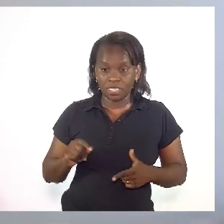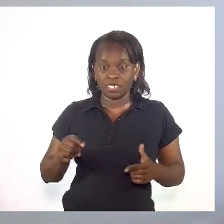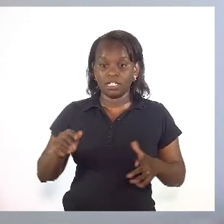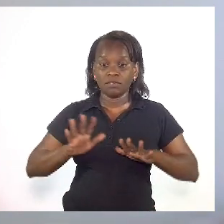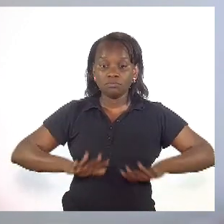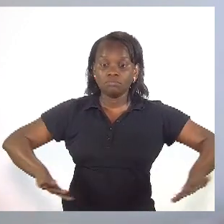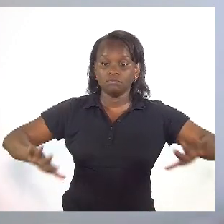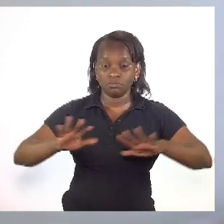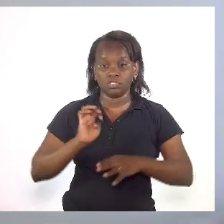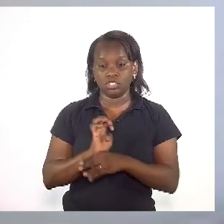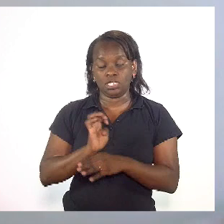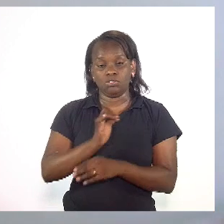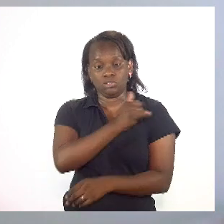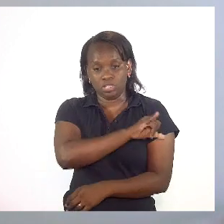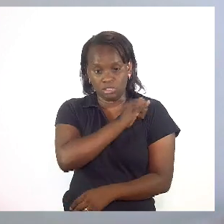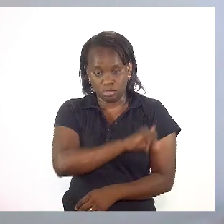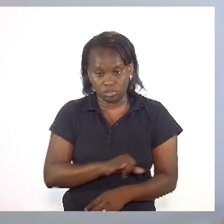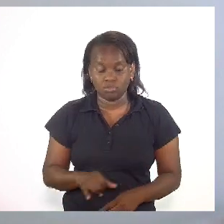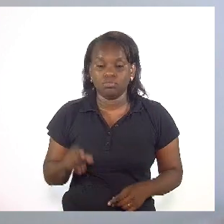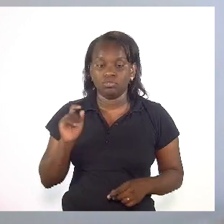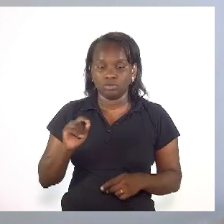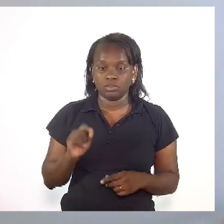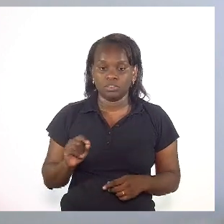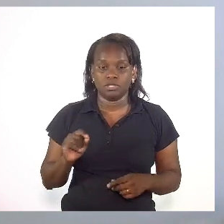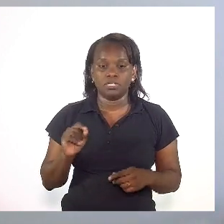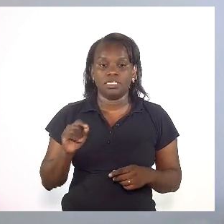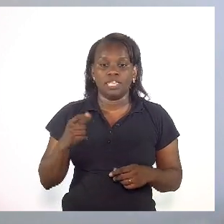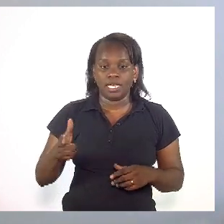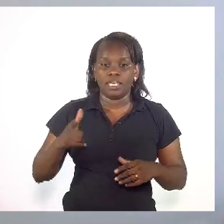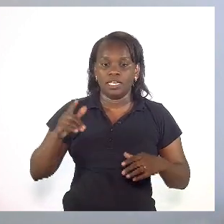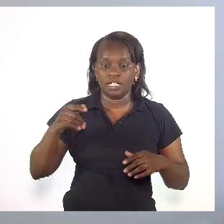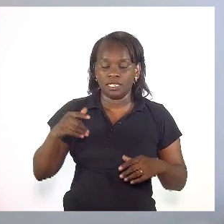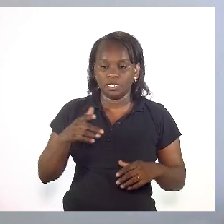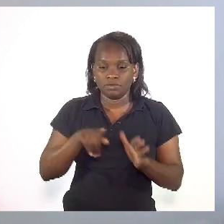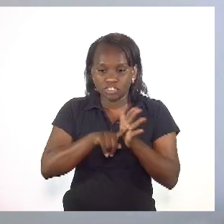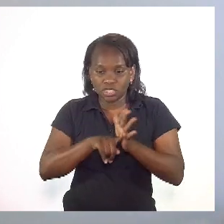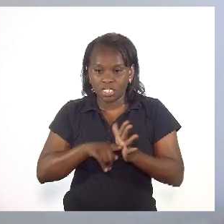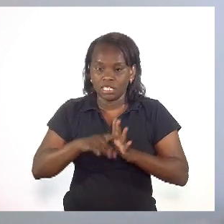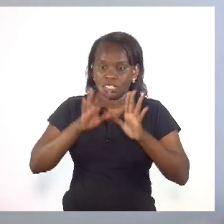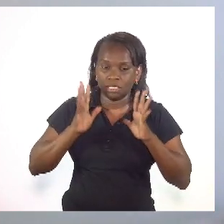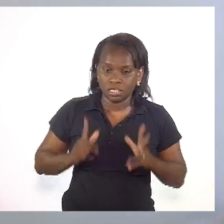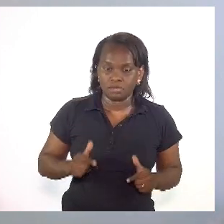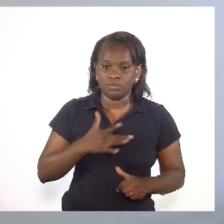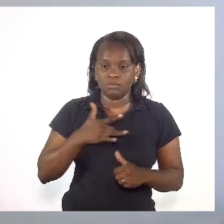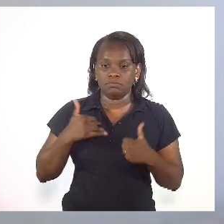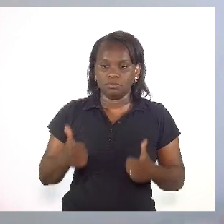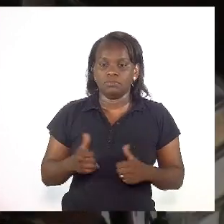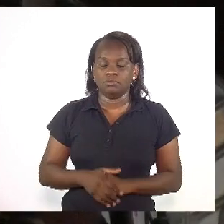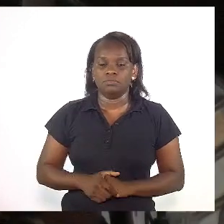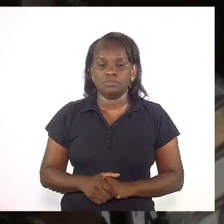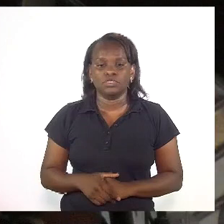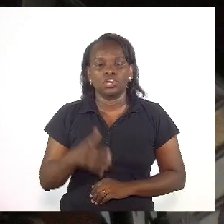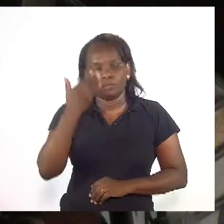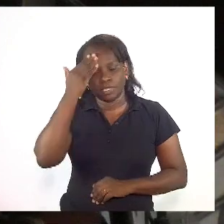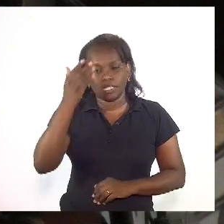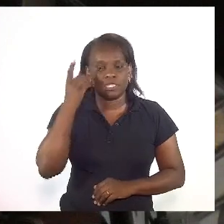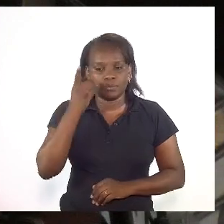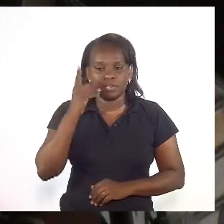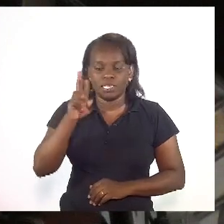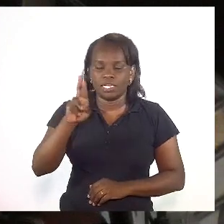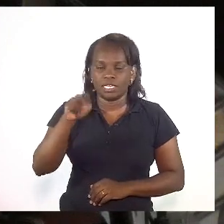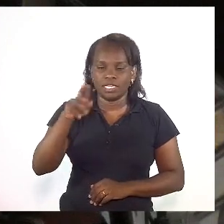do nosso Estado do Rio de Janeiro no que tange a sua sanidade fiscal. Obrigado, presidente. Obrigado, deputado